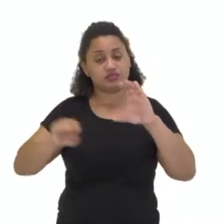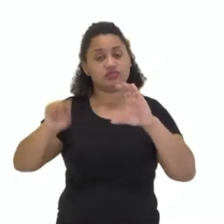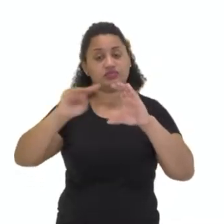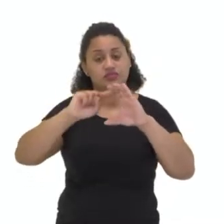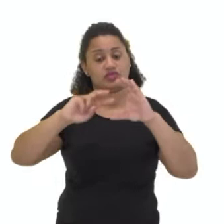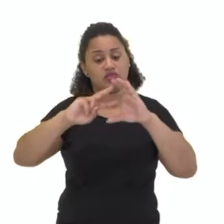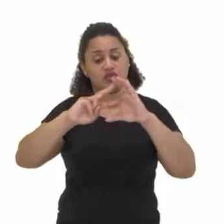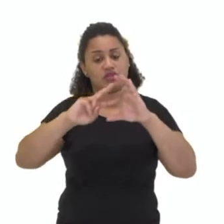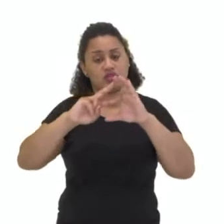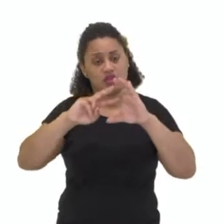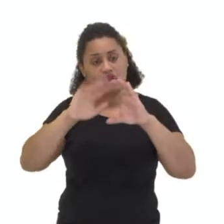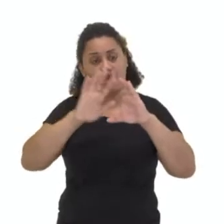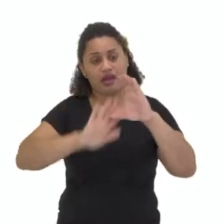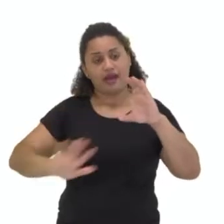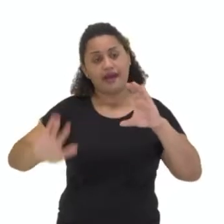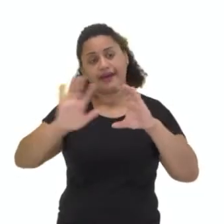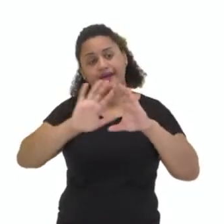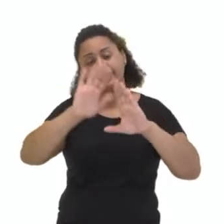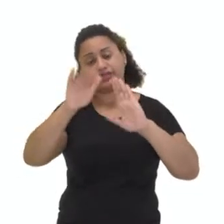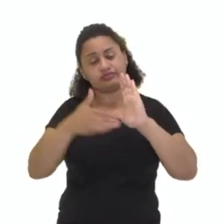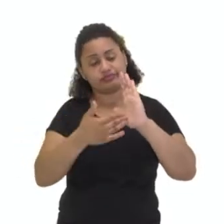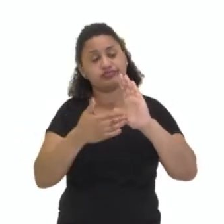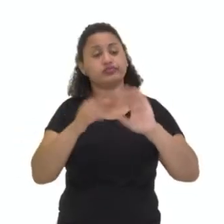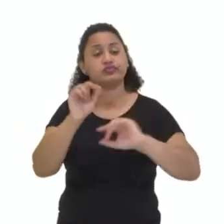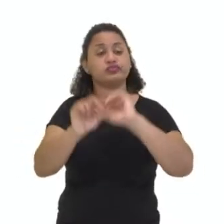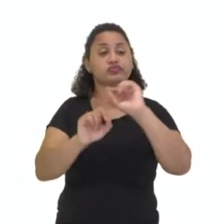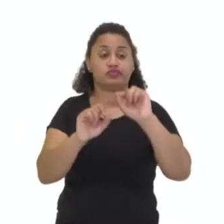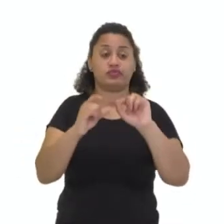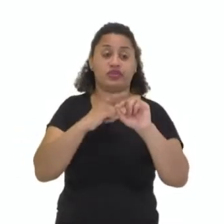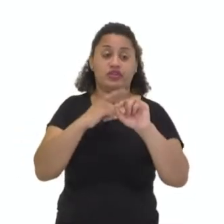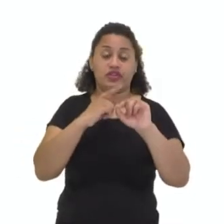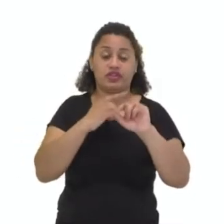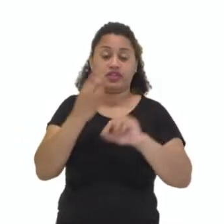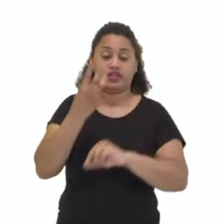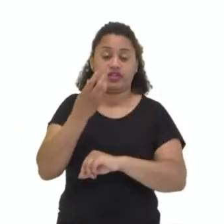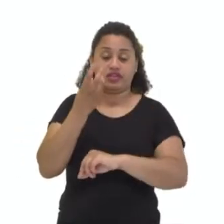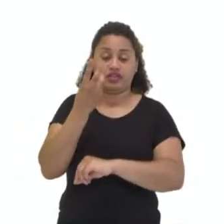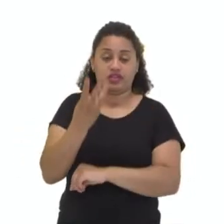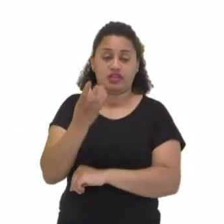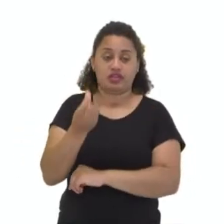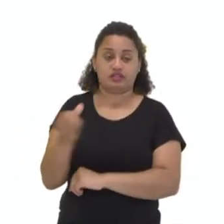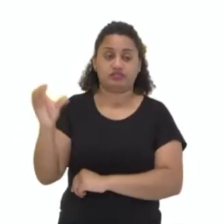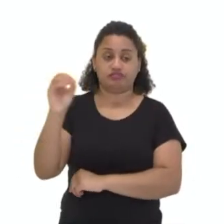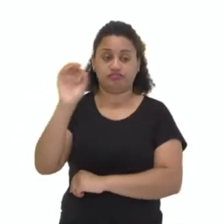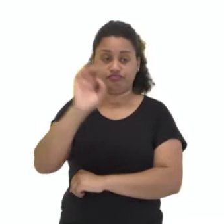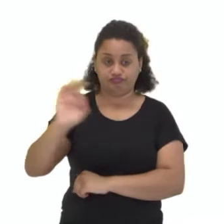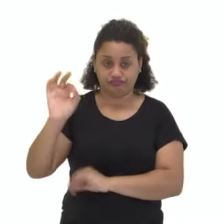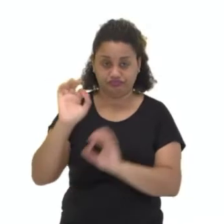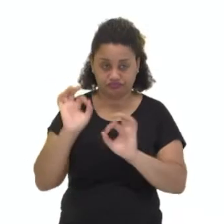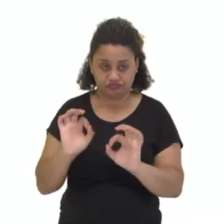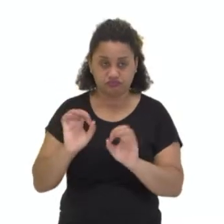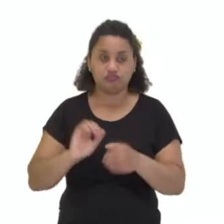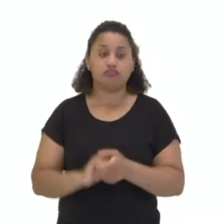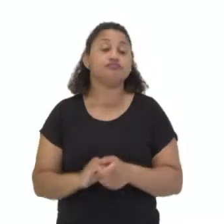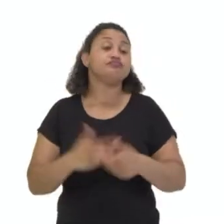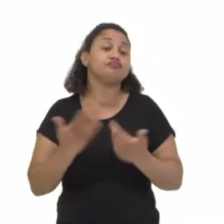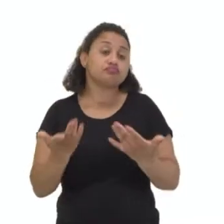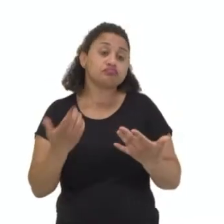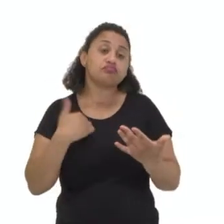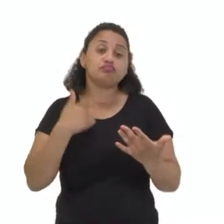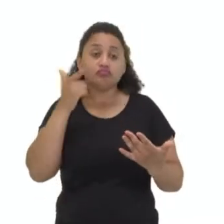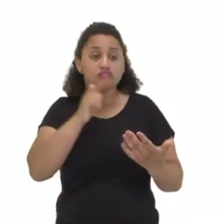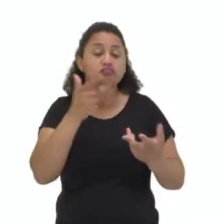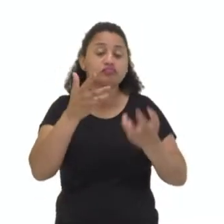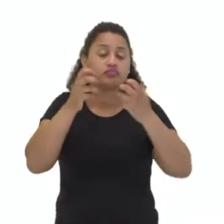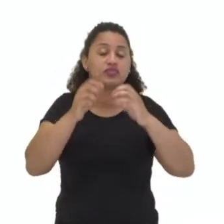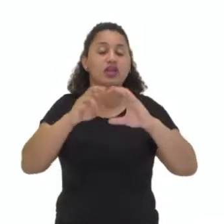um setor circular com o ângulo central medindo 360, certo? Podemos determinar a